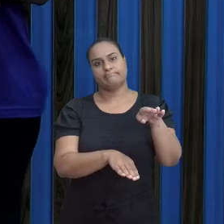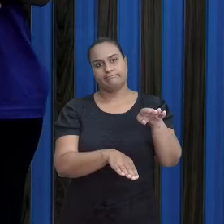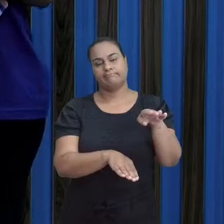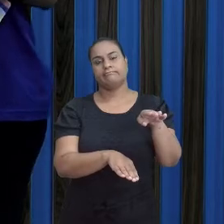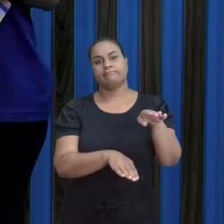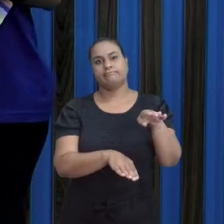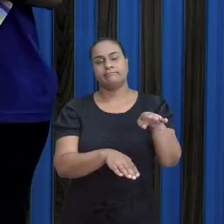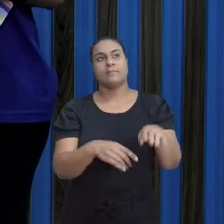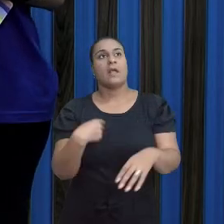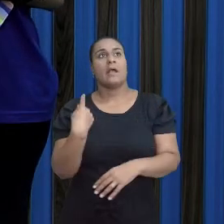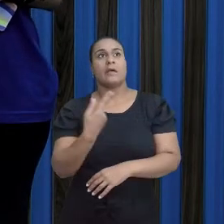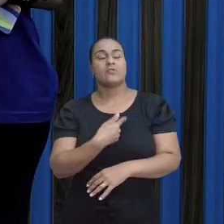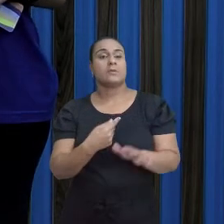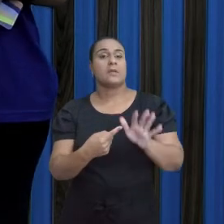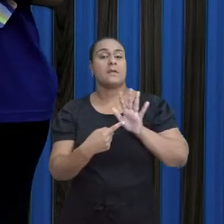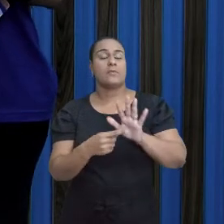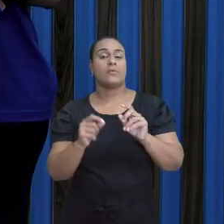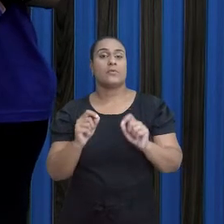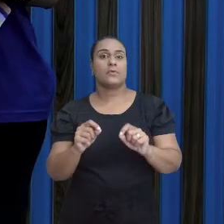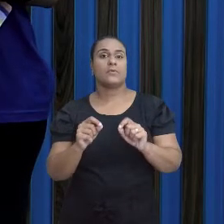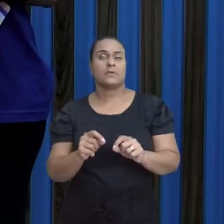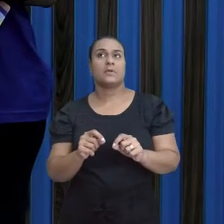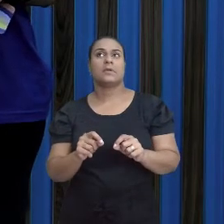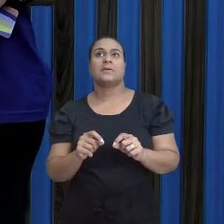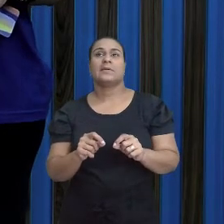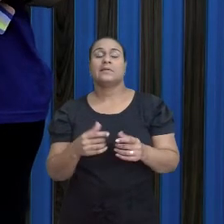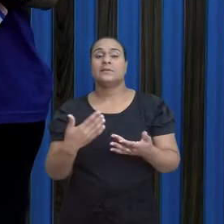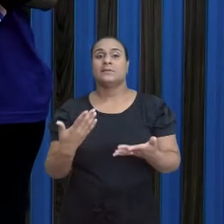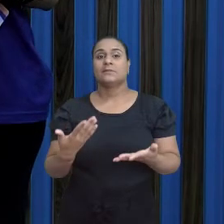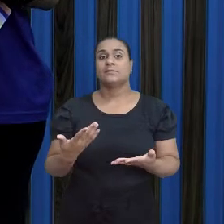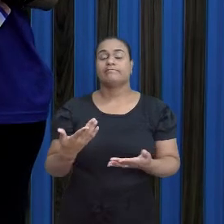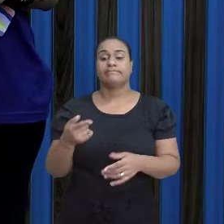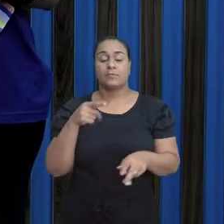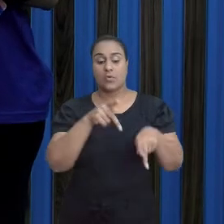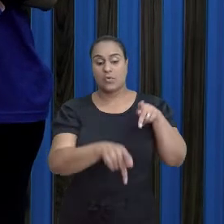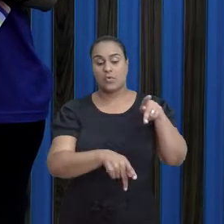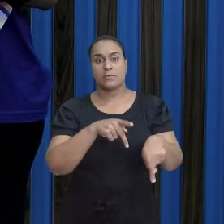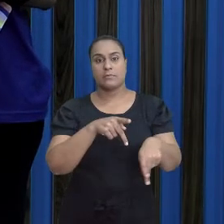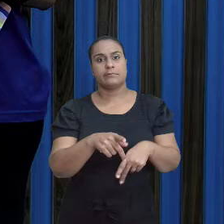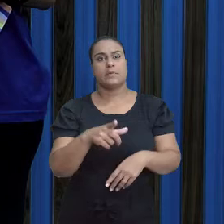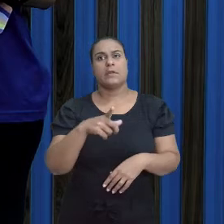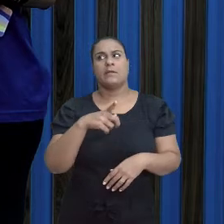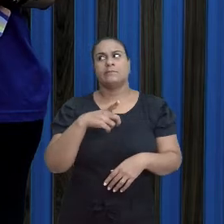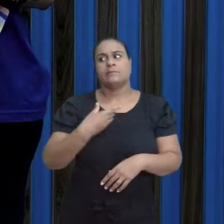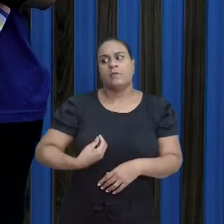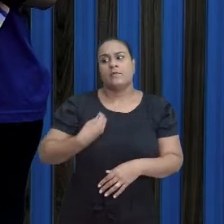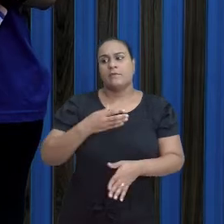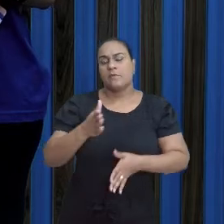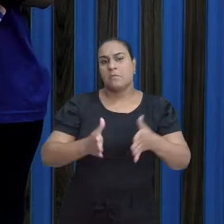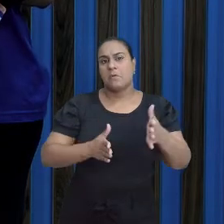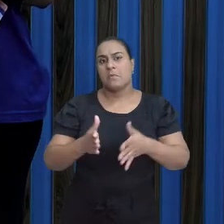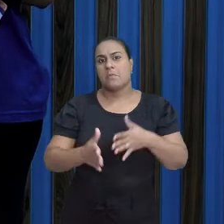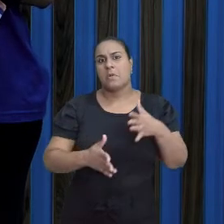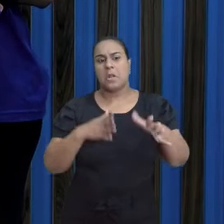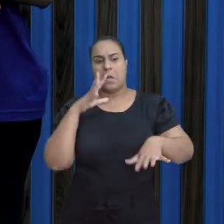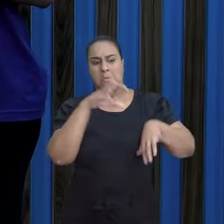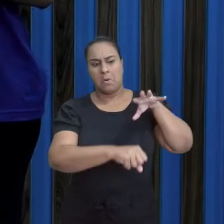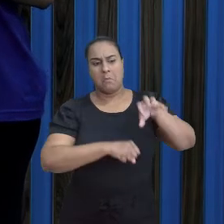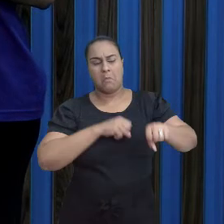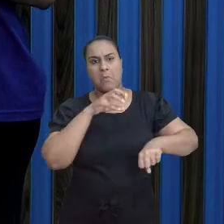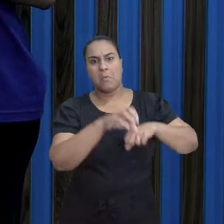a gente estava aqui colocando sobre essa questão, que eles ainda vivem um processo de